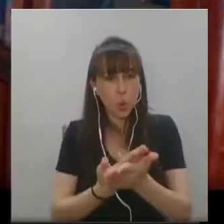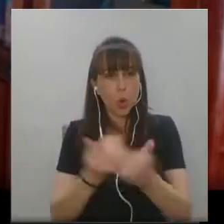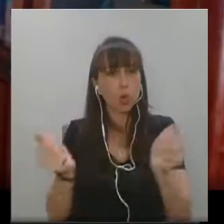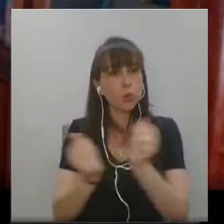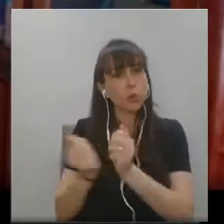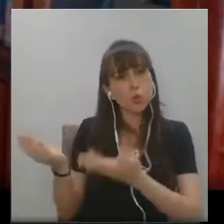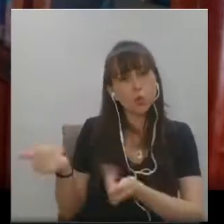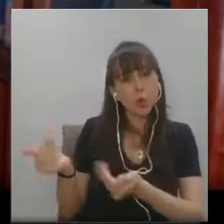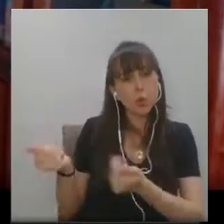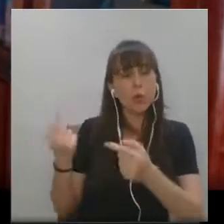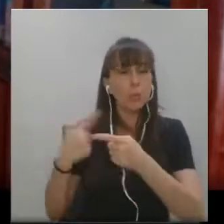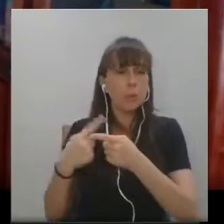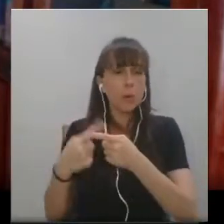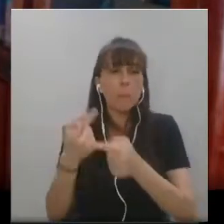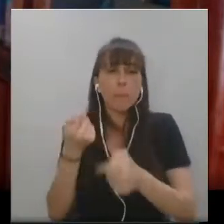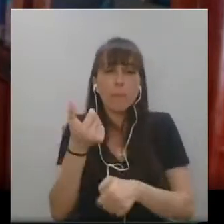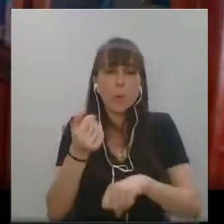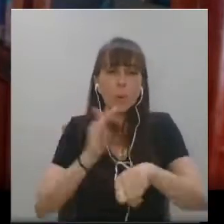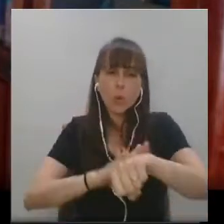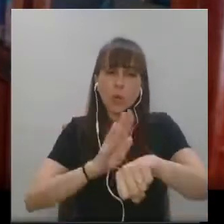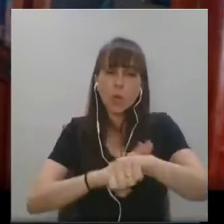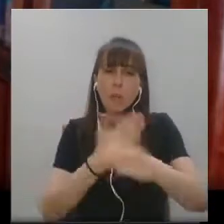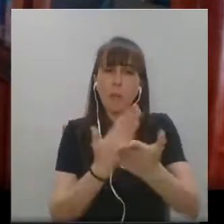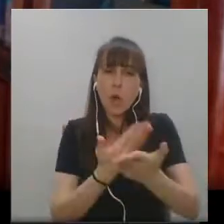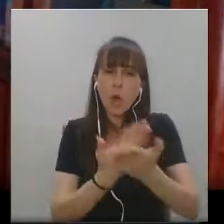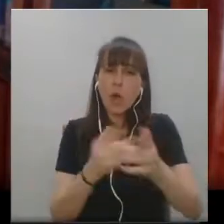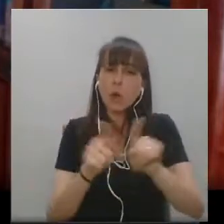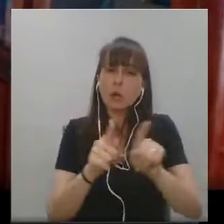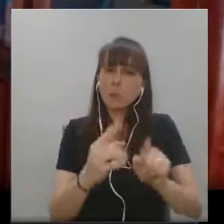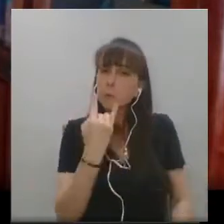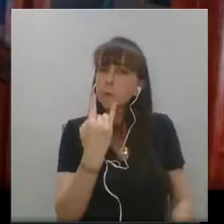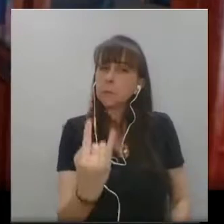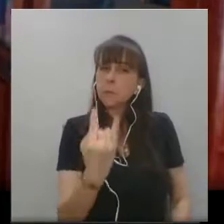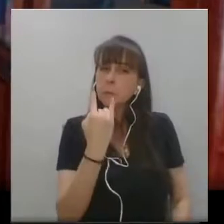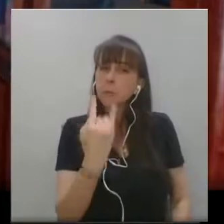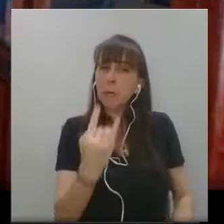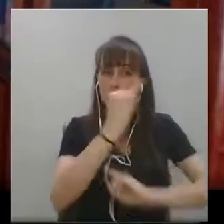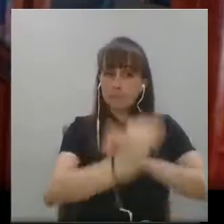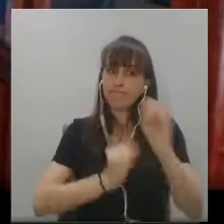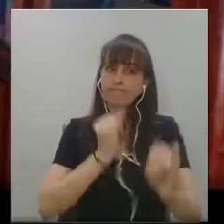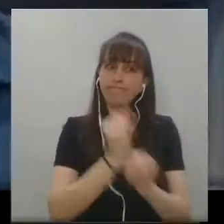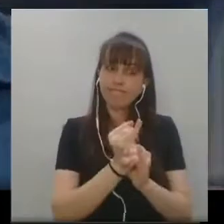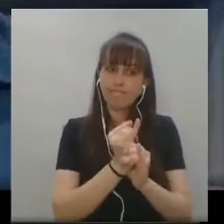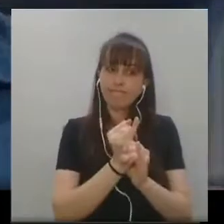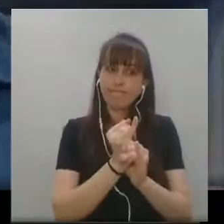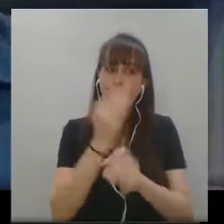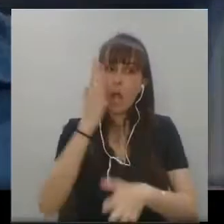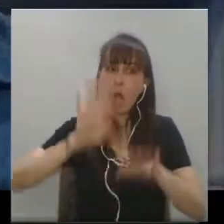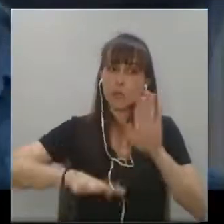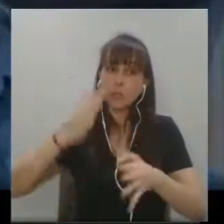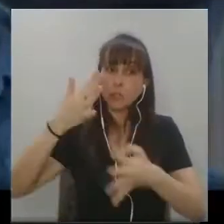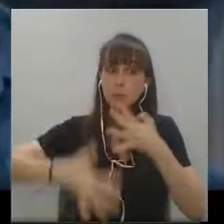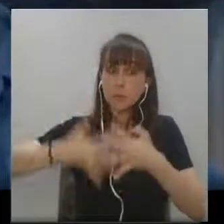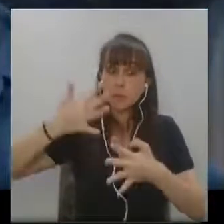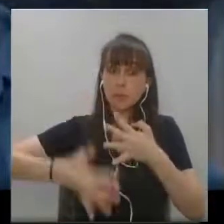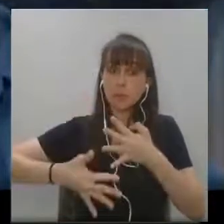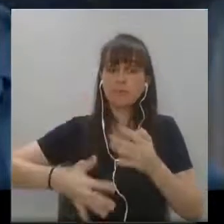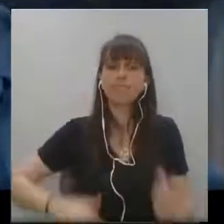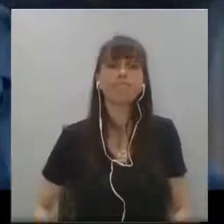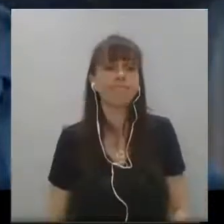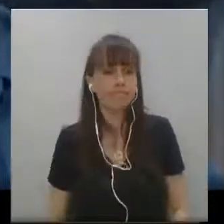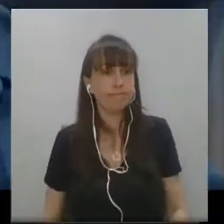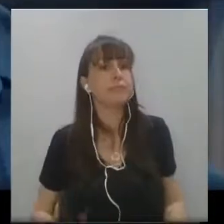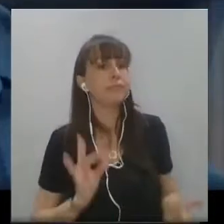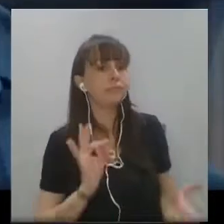aulas e mesmo o desafio da atração pelas mídias sociais? Esse é um grande desafio, né?